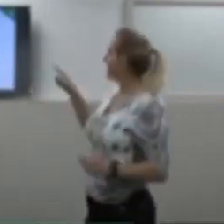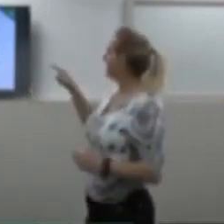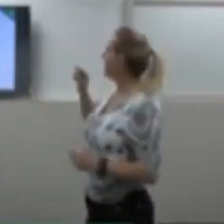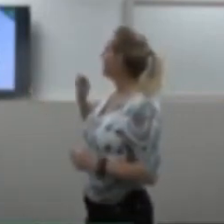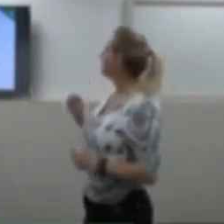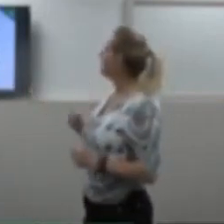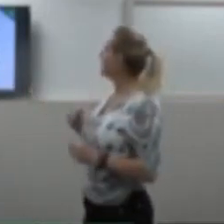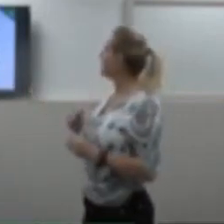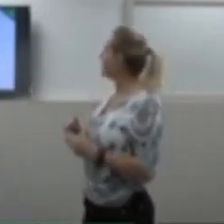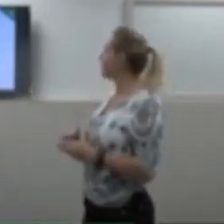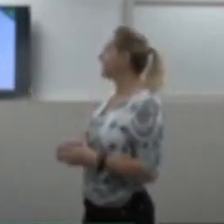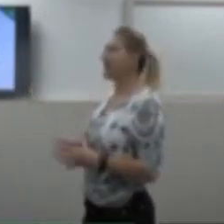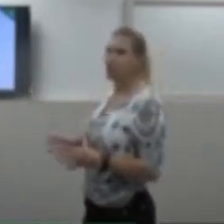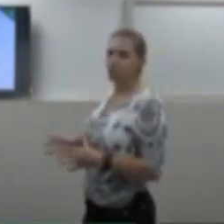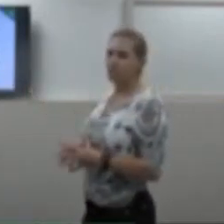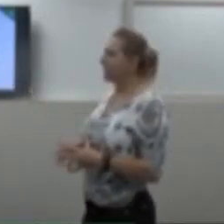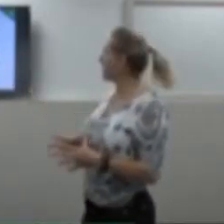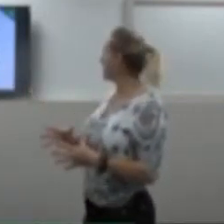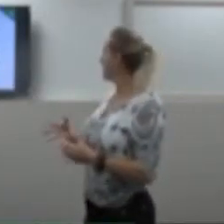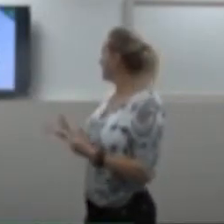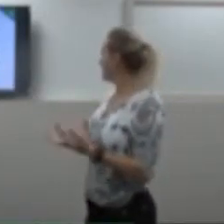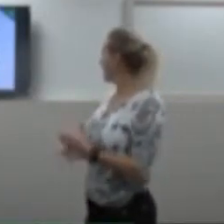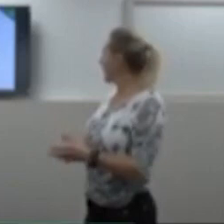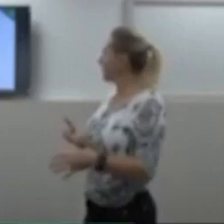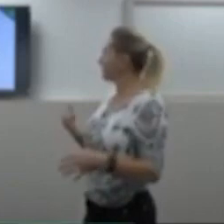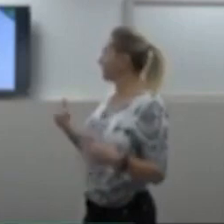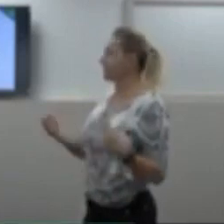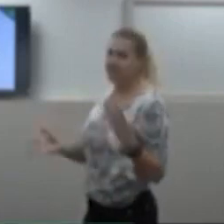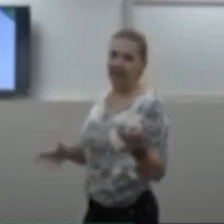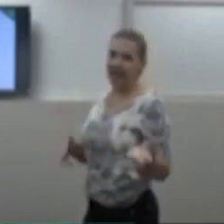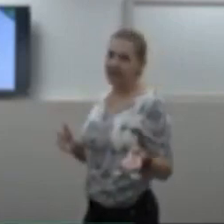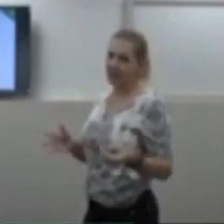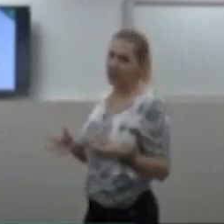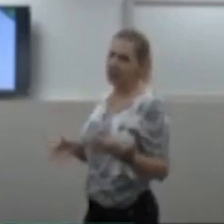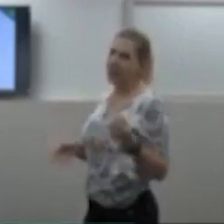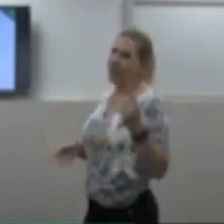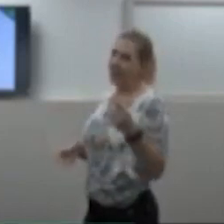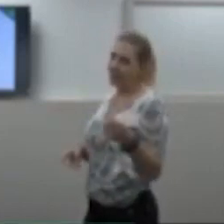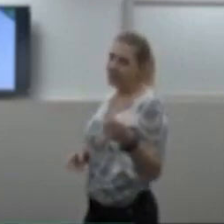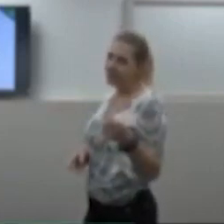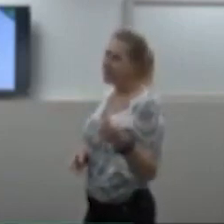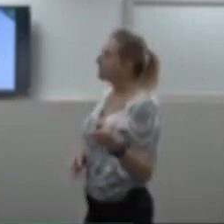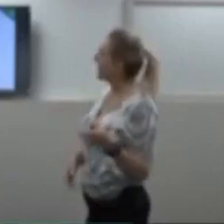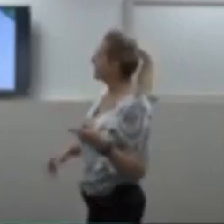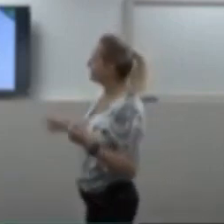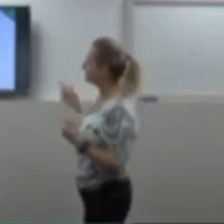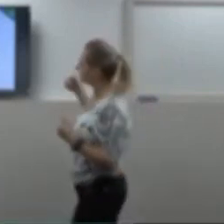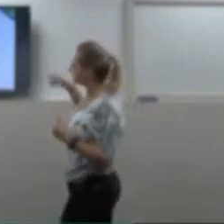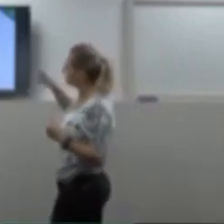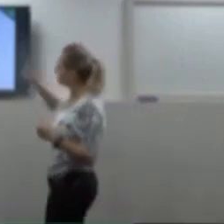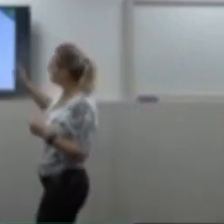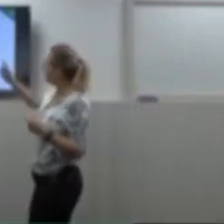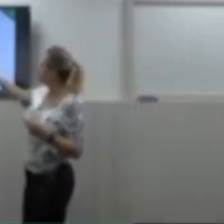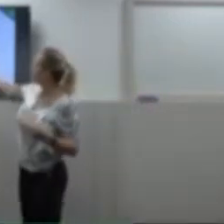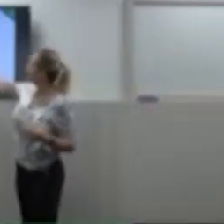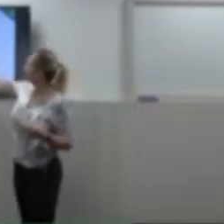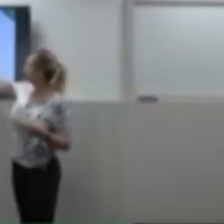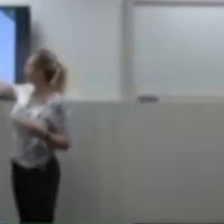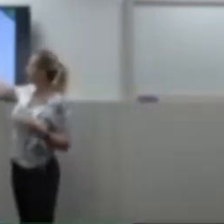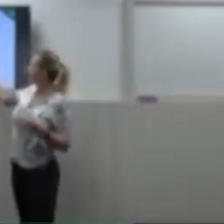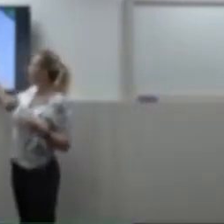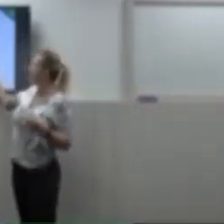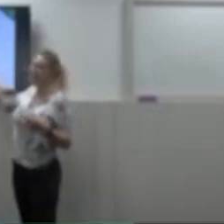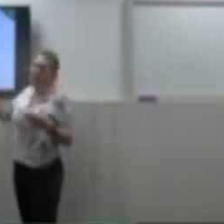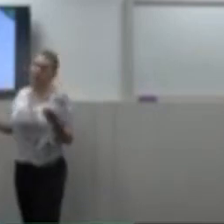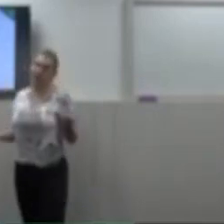que é trava-língua. Numerais fracionários, 1/2, 1/3, 3/10, aí você tem que lembrar.